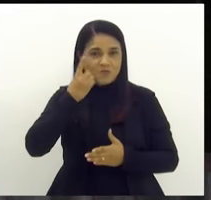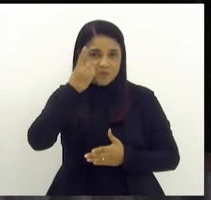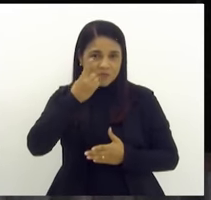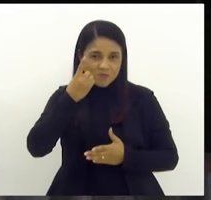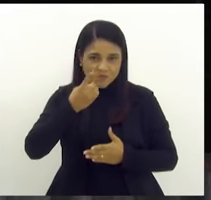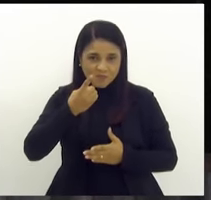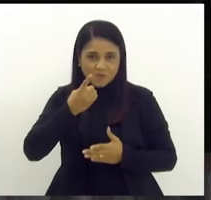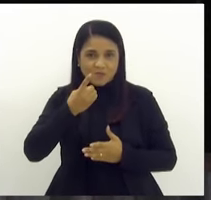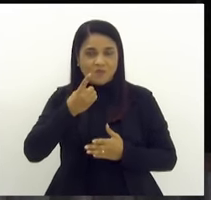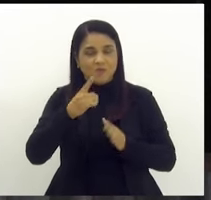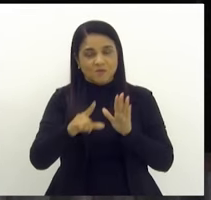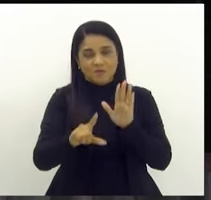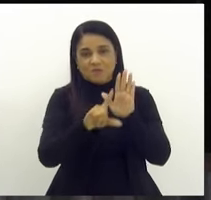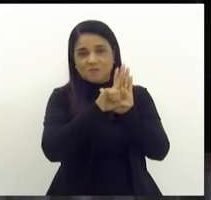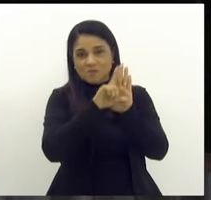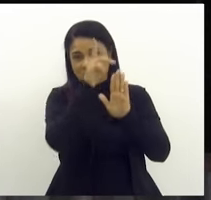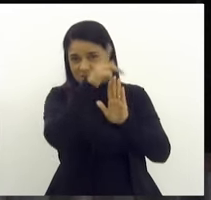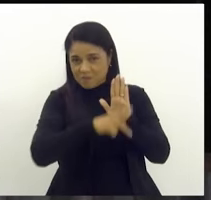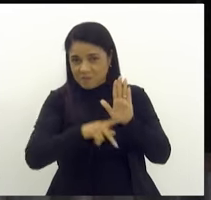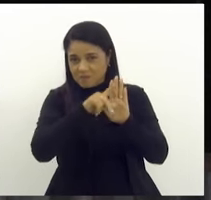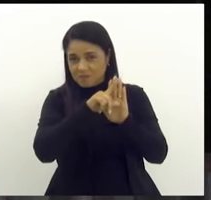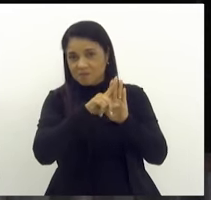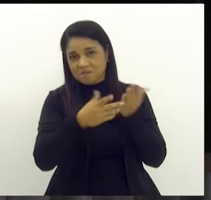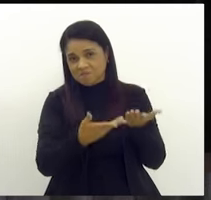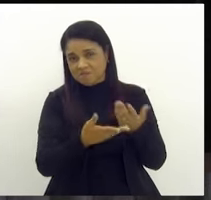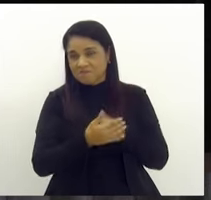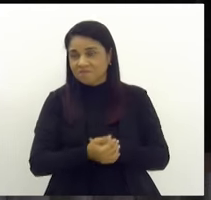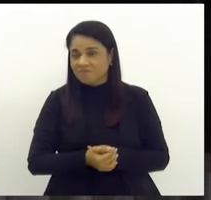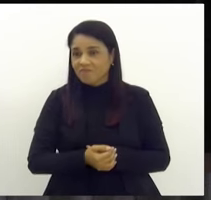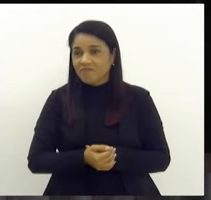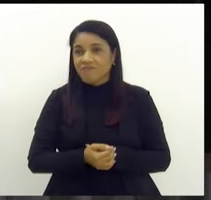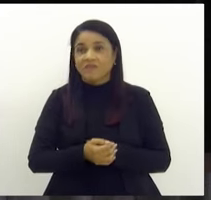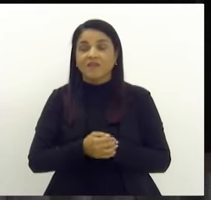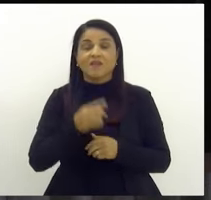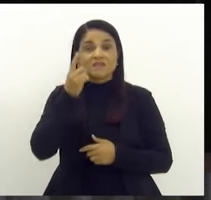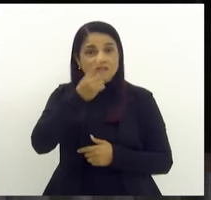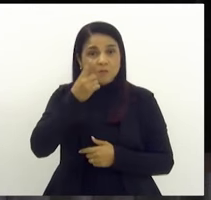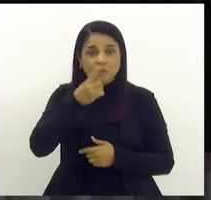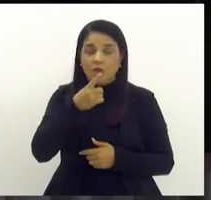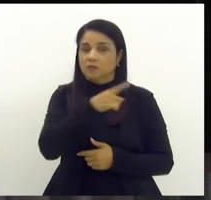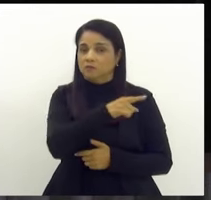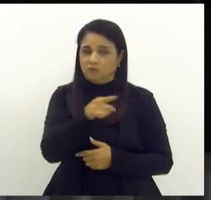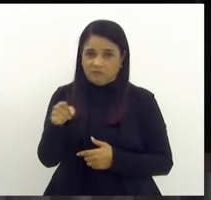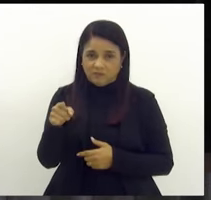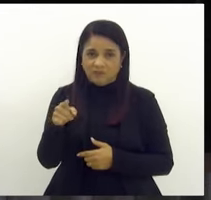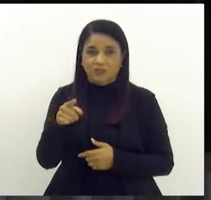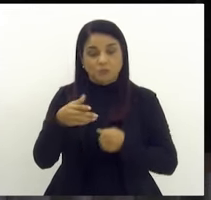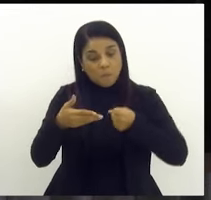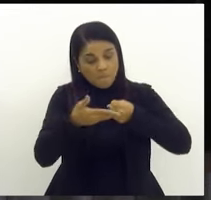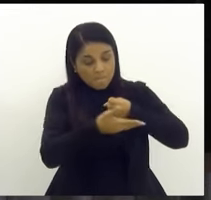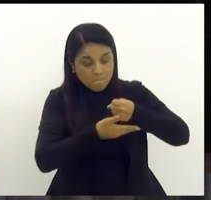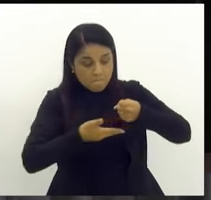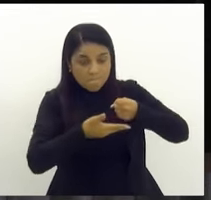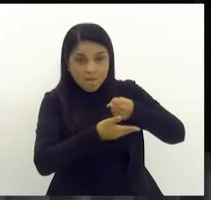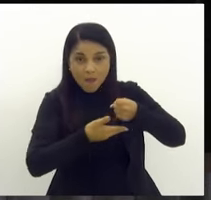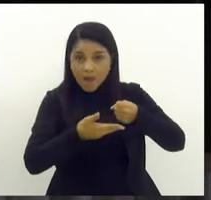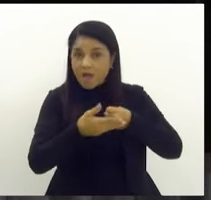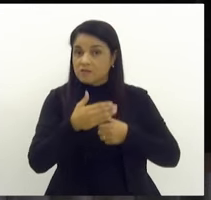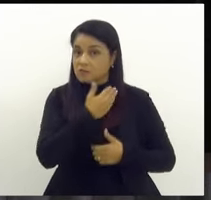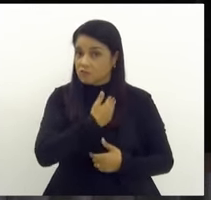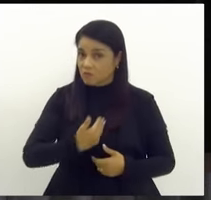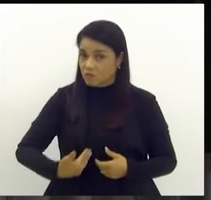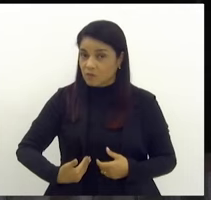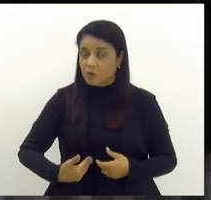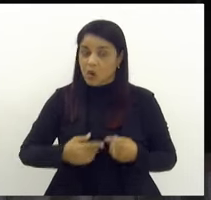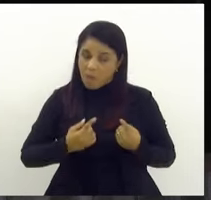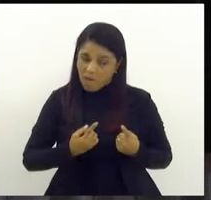que altera o fundo ceirano mas eh deputados que estão me ouvindo ainda Vocês que são da base do governo eu volto a dizer que eu quero mexer